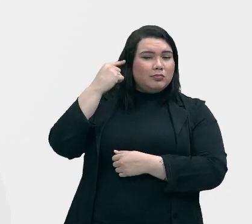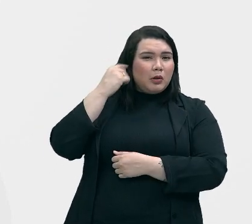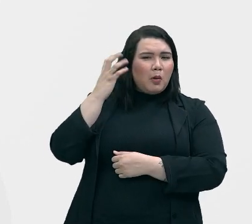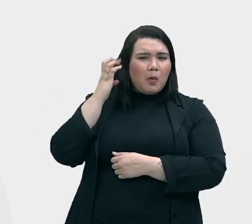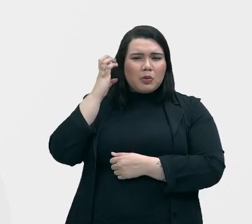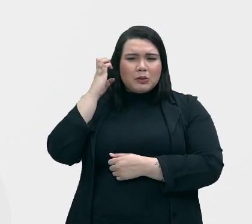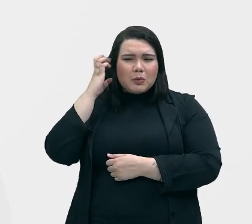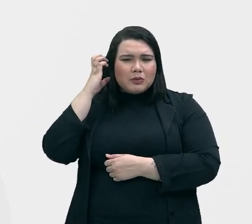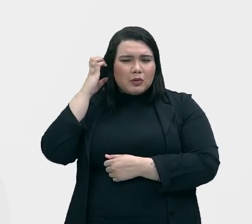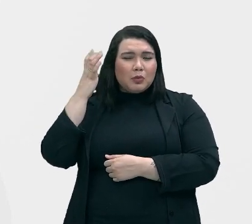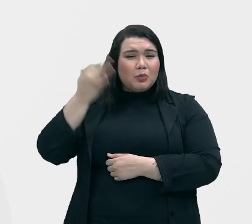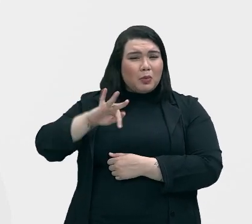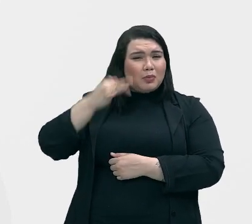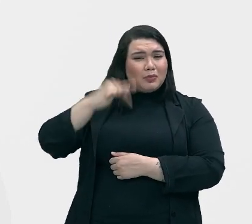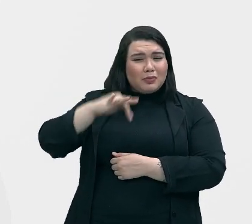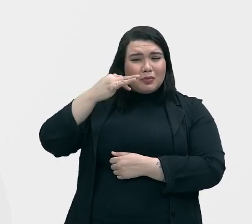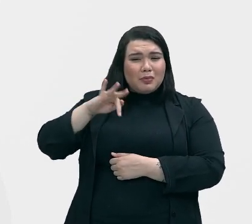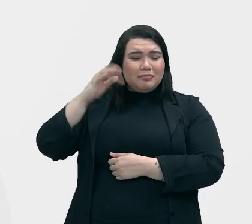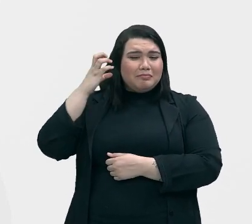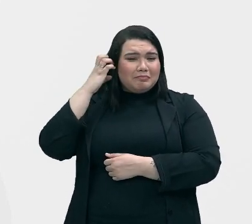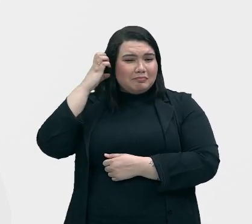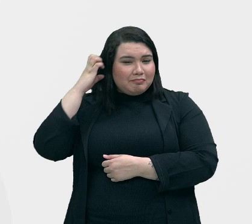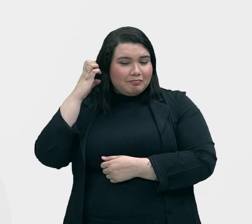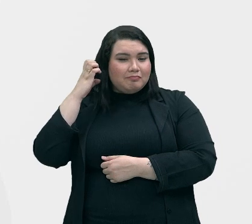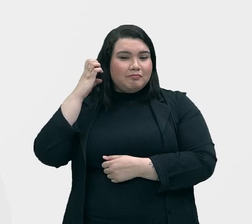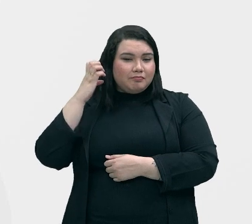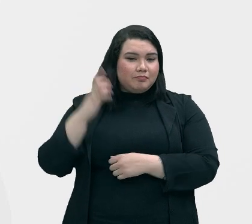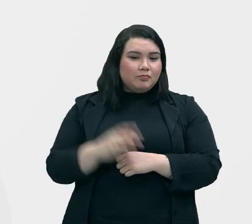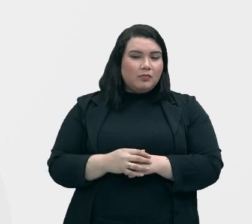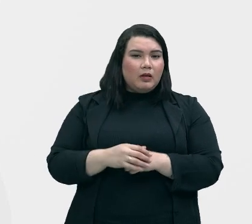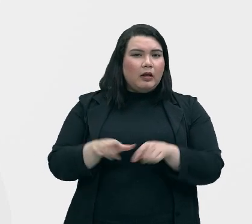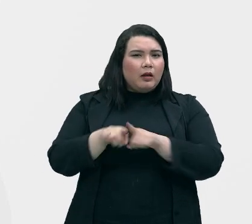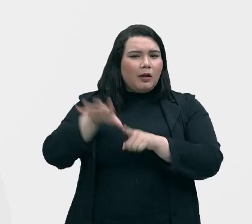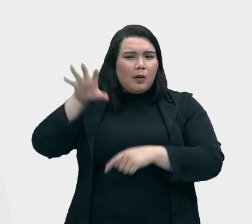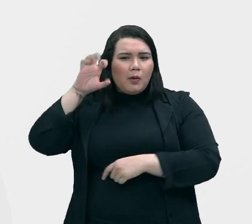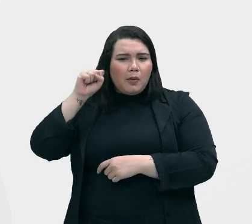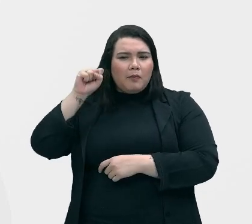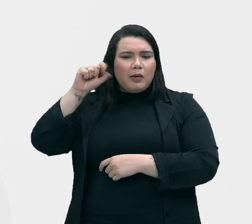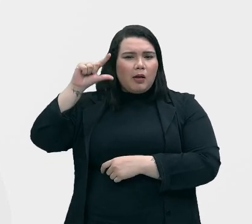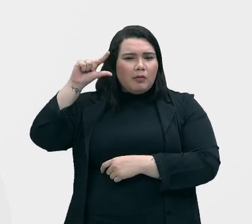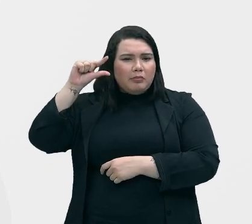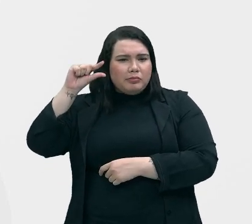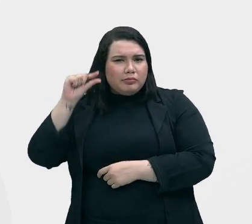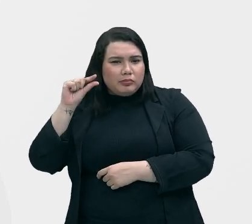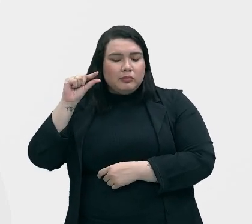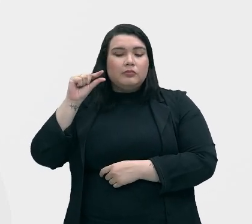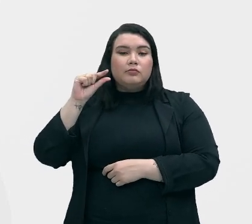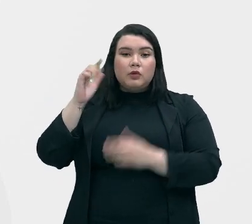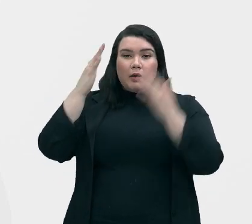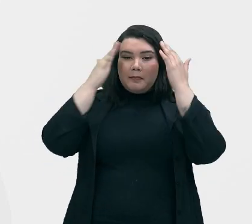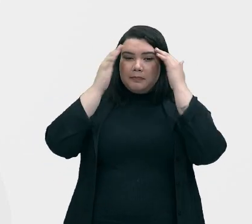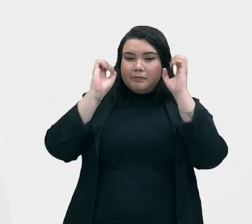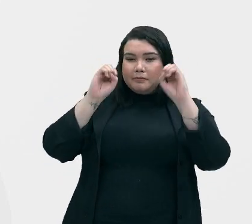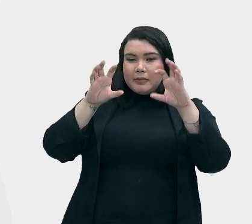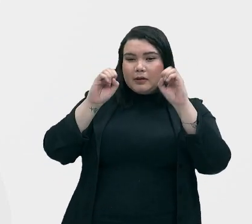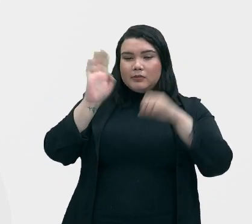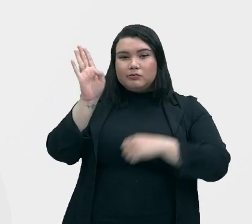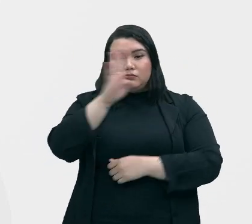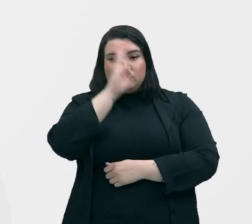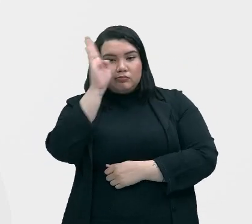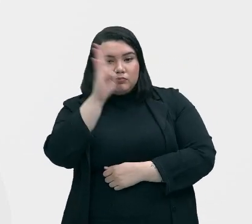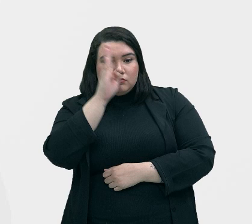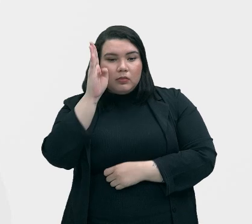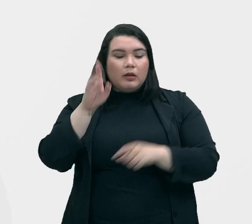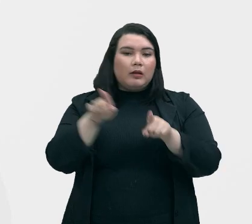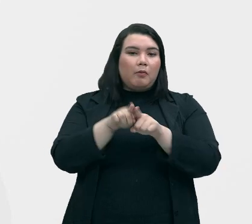ouvido. E é muita dor. É? Aí Nossa, dói. Imagina. Diminuição na audição, dor de cabeça, tontura